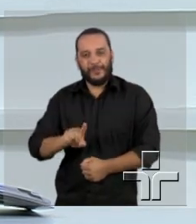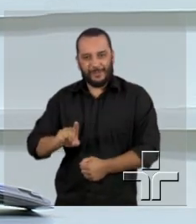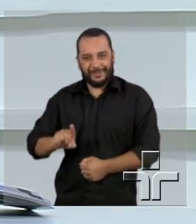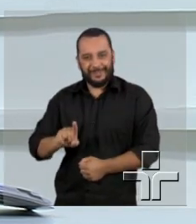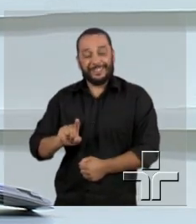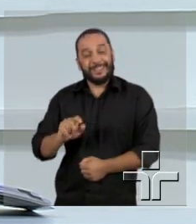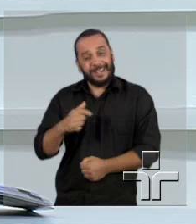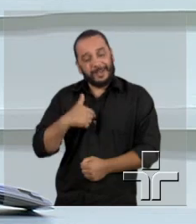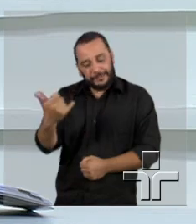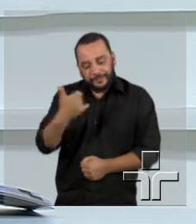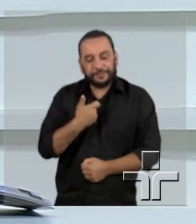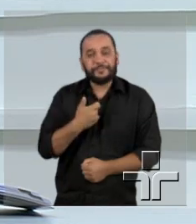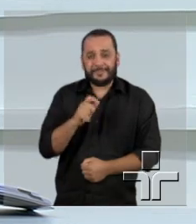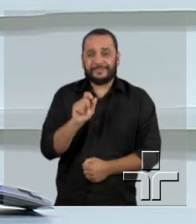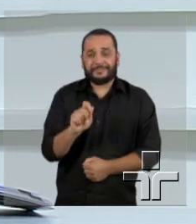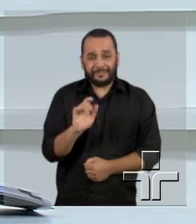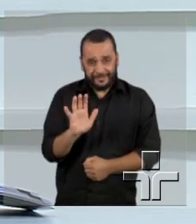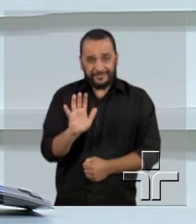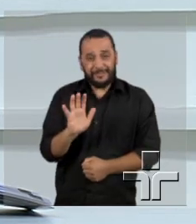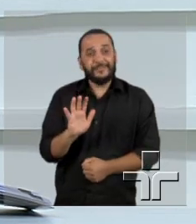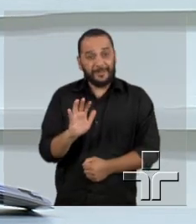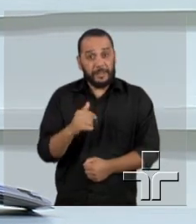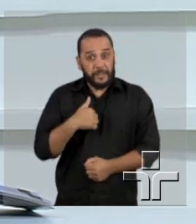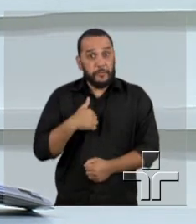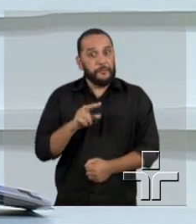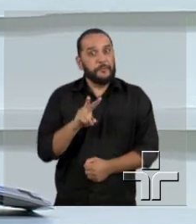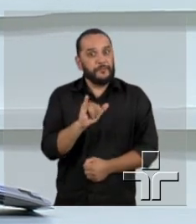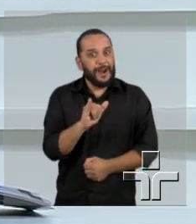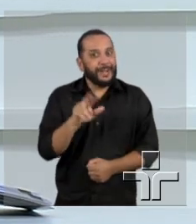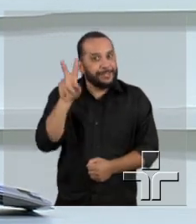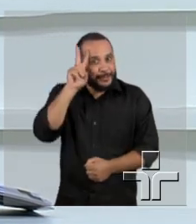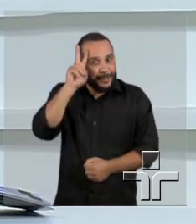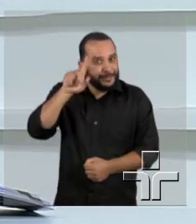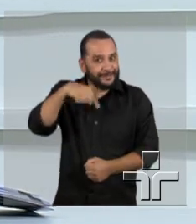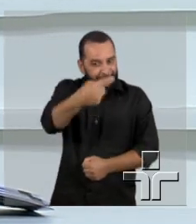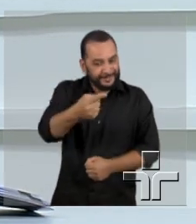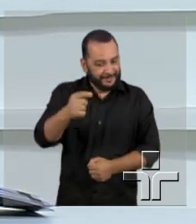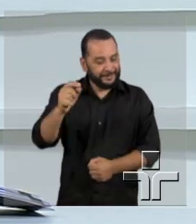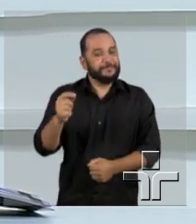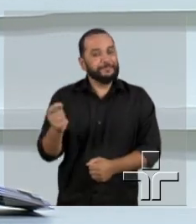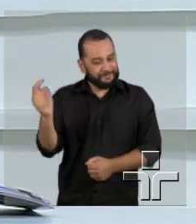seguinte, aliás, ele estará aqui na próxima segunda-feira.